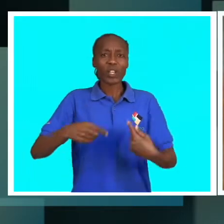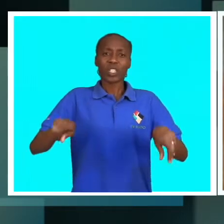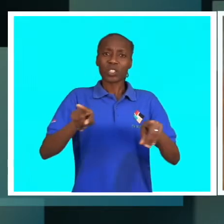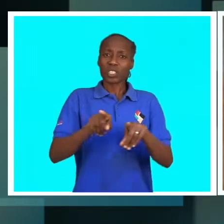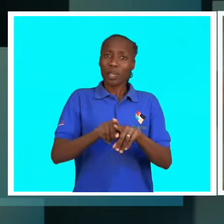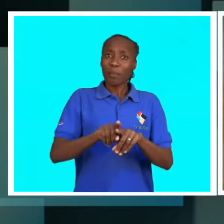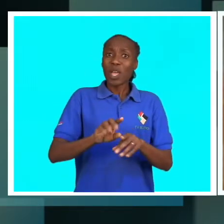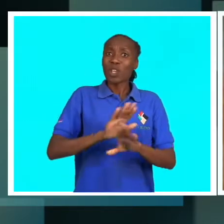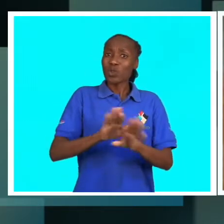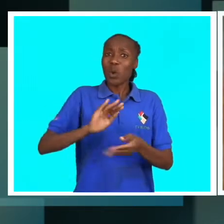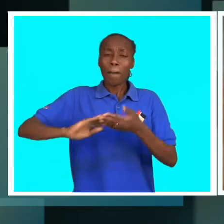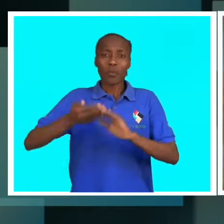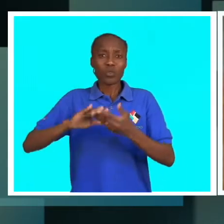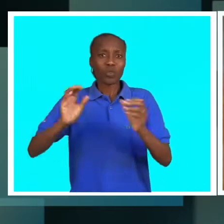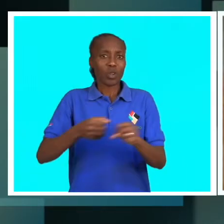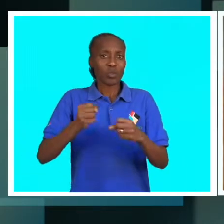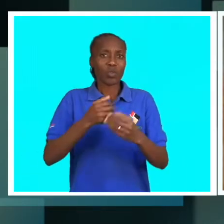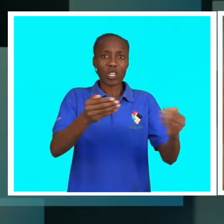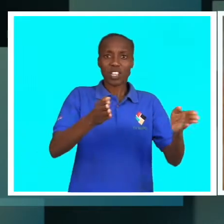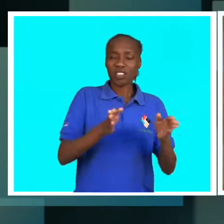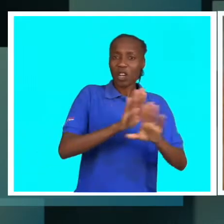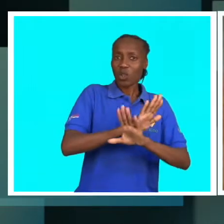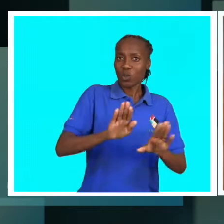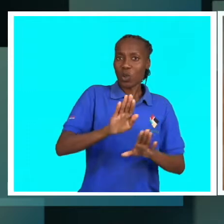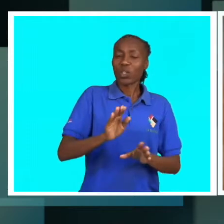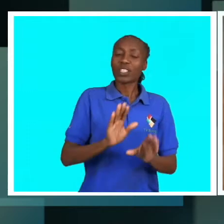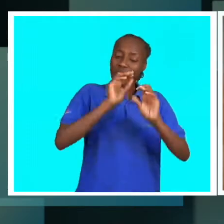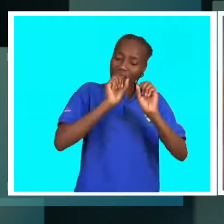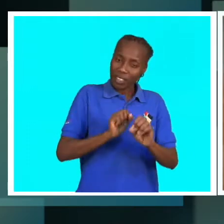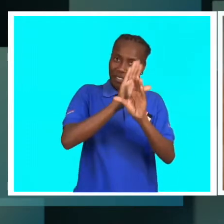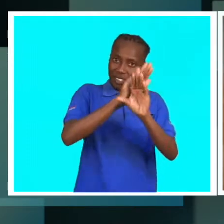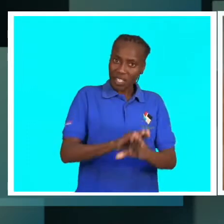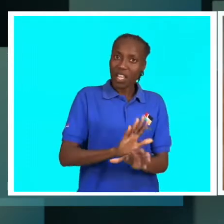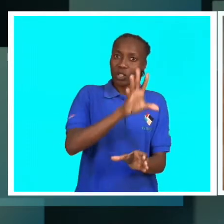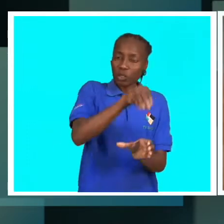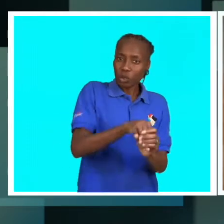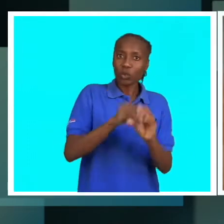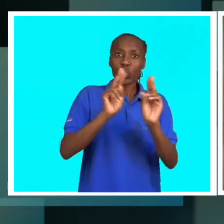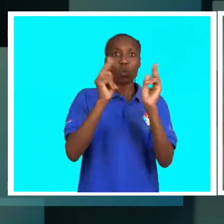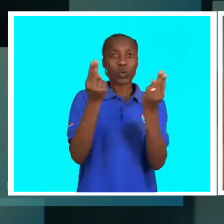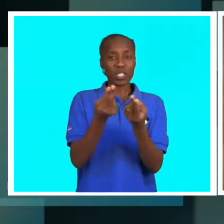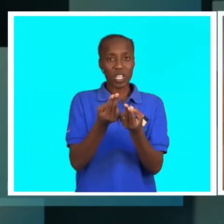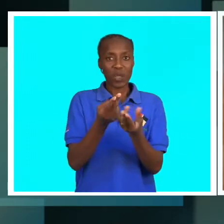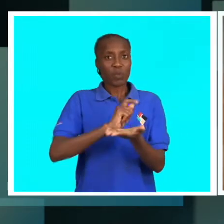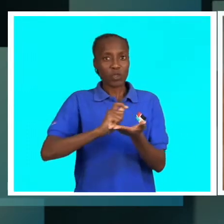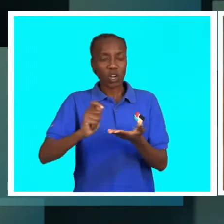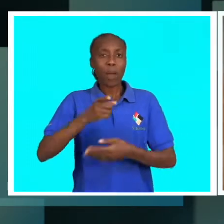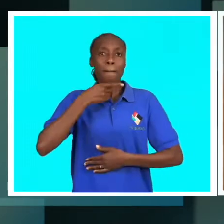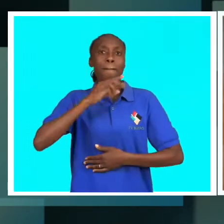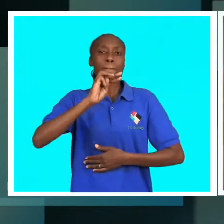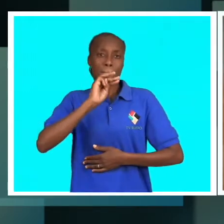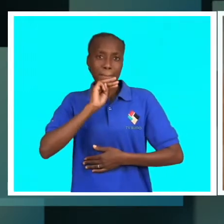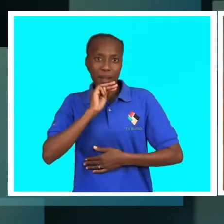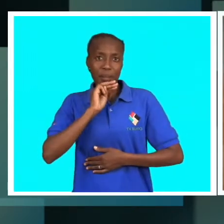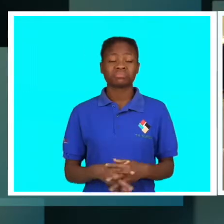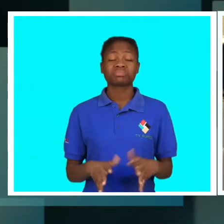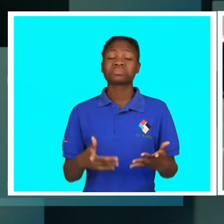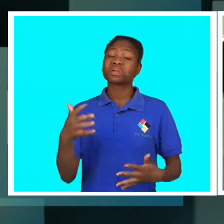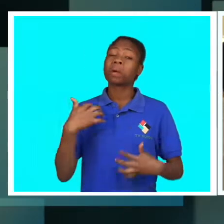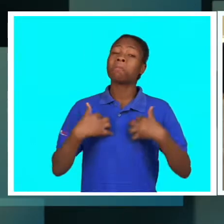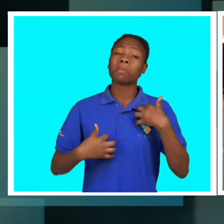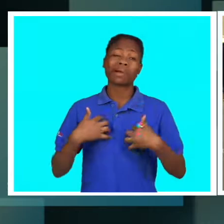apenas do professor e não são desenvolvidas apenas na sala de aula. Há que envolver também o Conselho de Escola, que são os pais encarregados de educação.